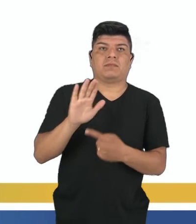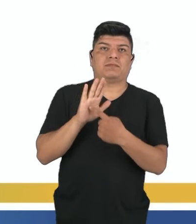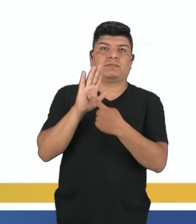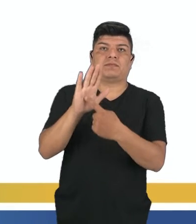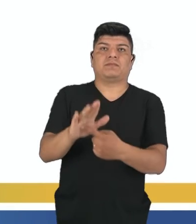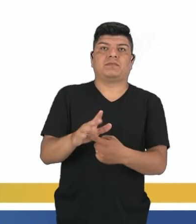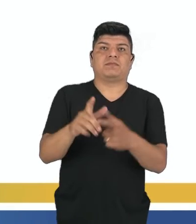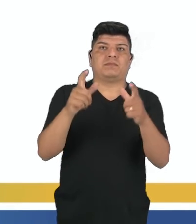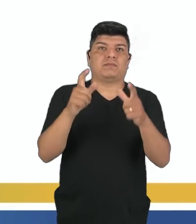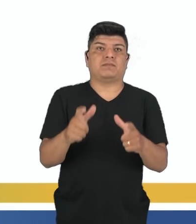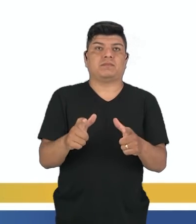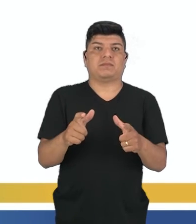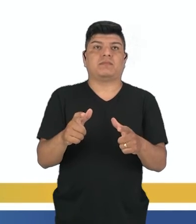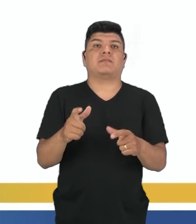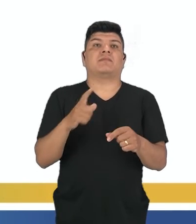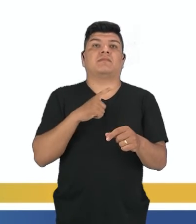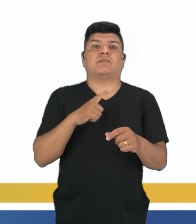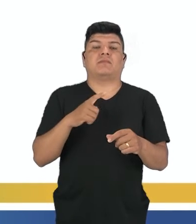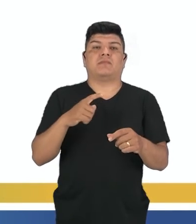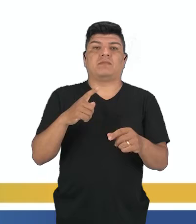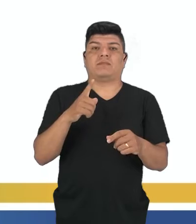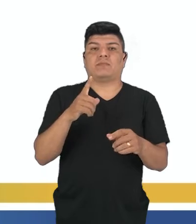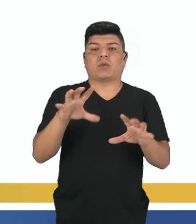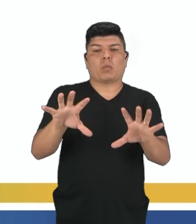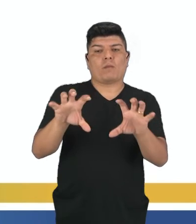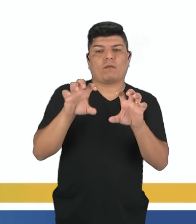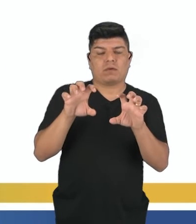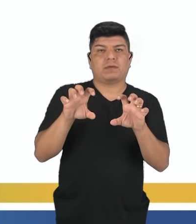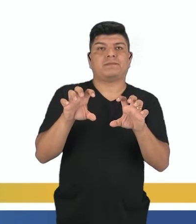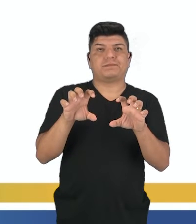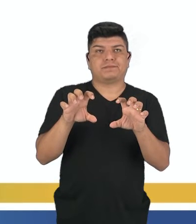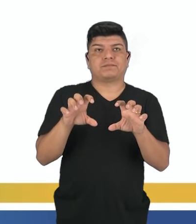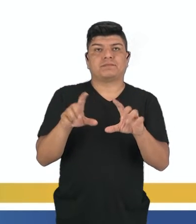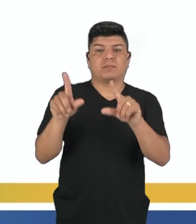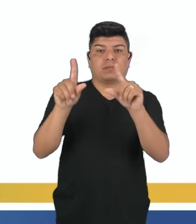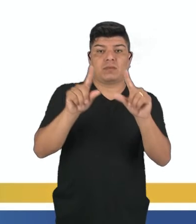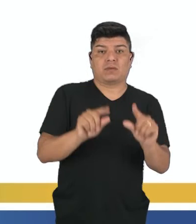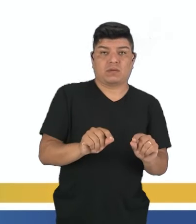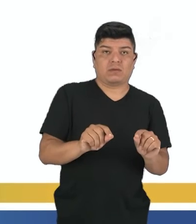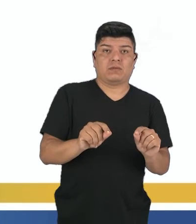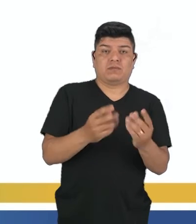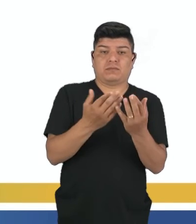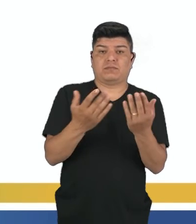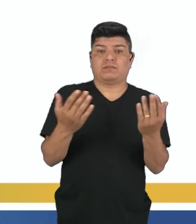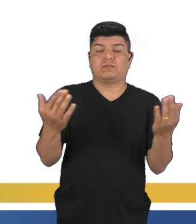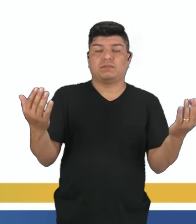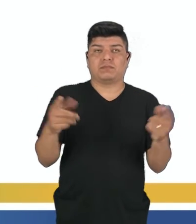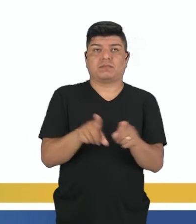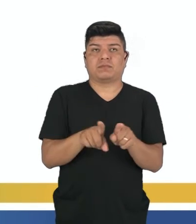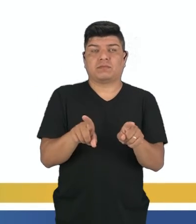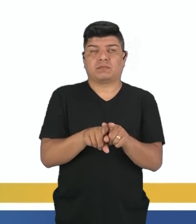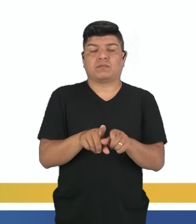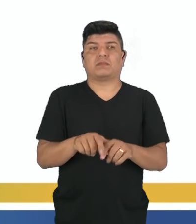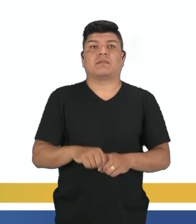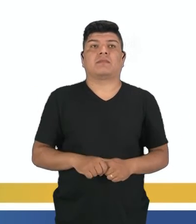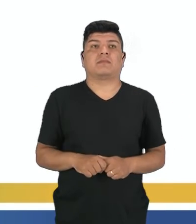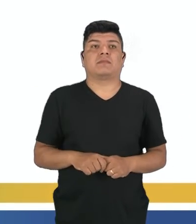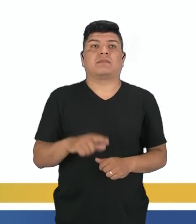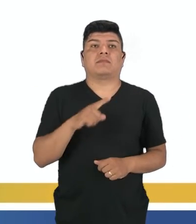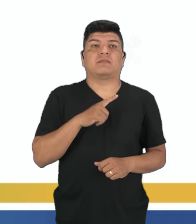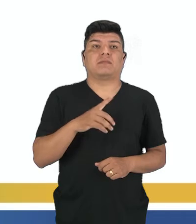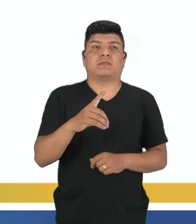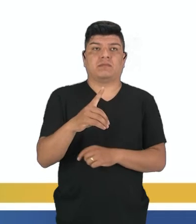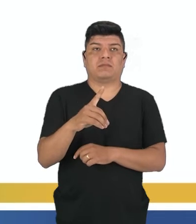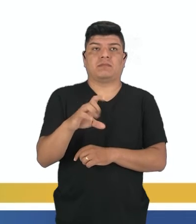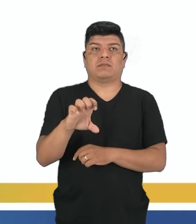clima temperado, em lugares úmidos ou secos, com baixo relevo e vegetação também rasteira. Temos